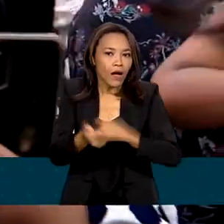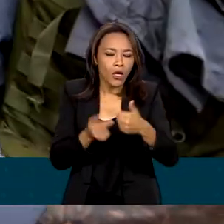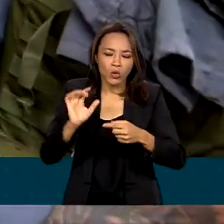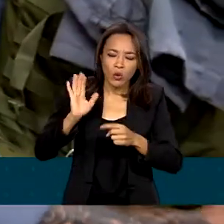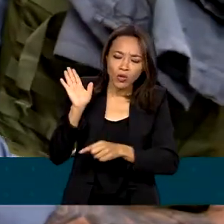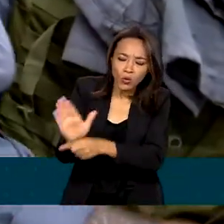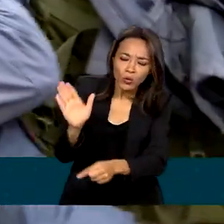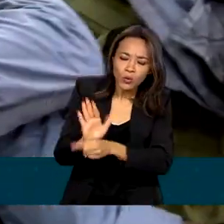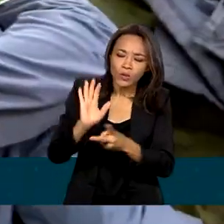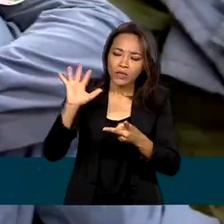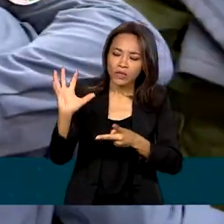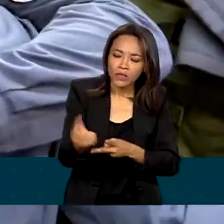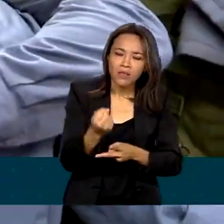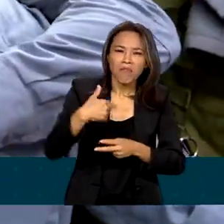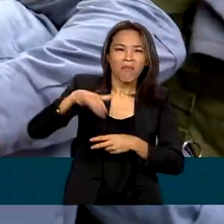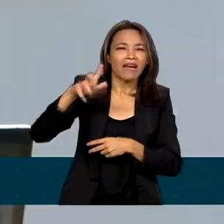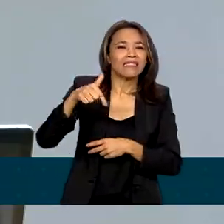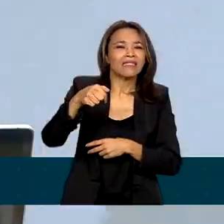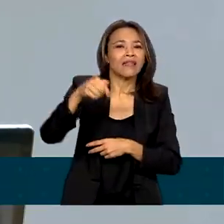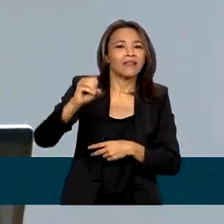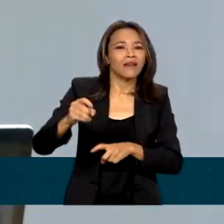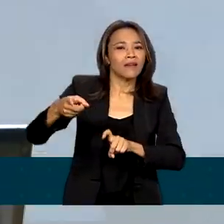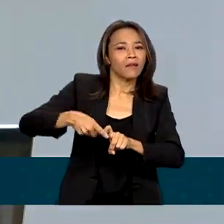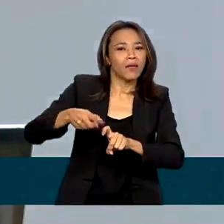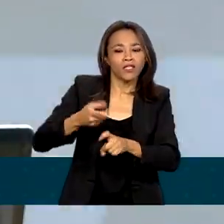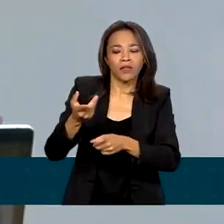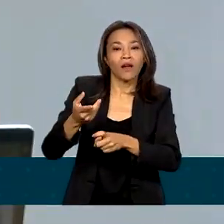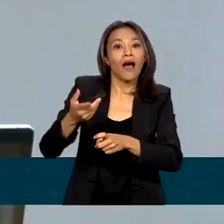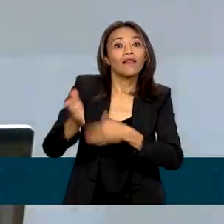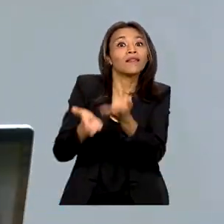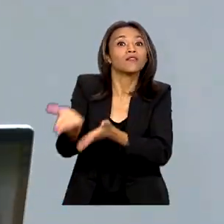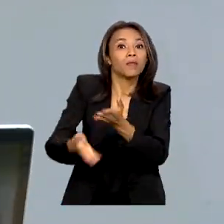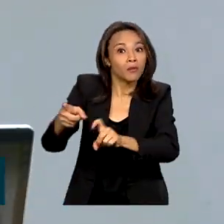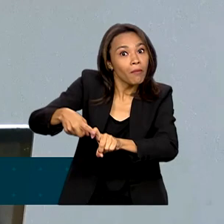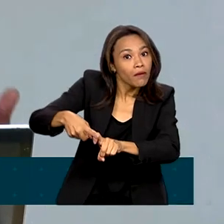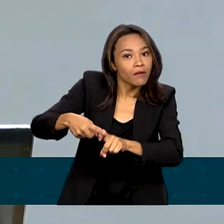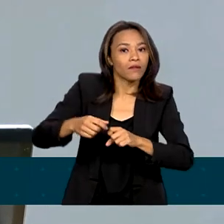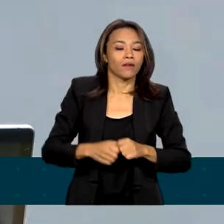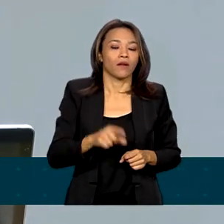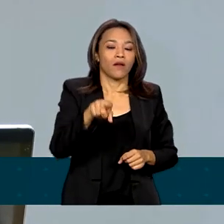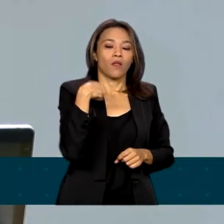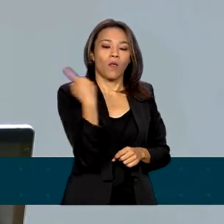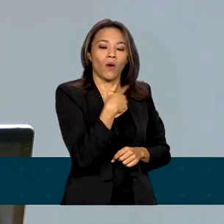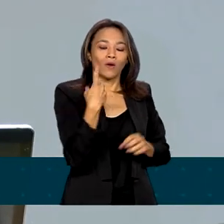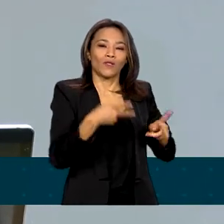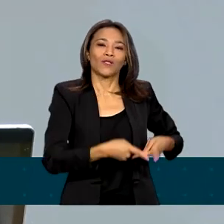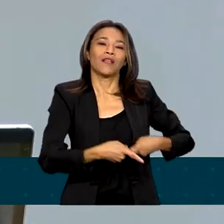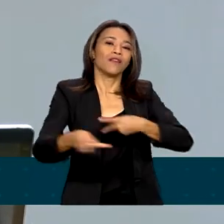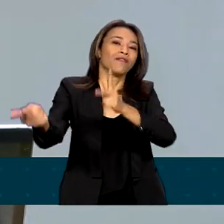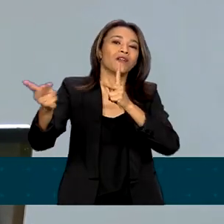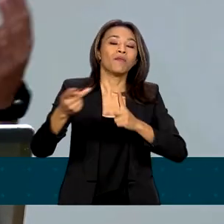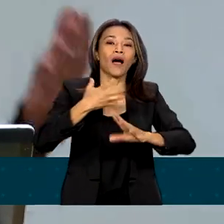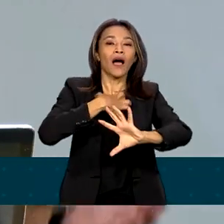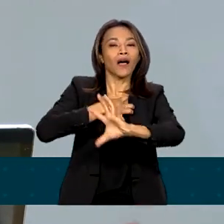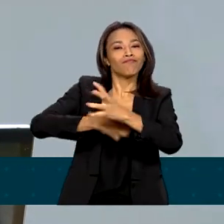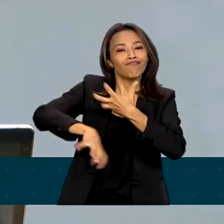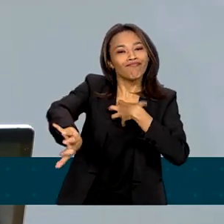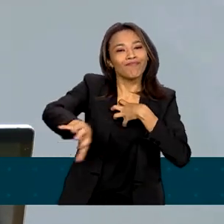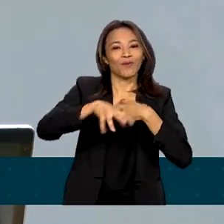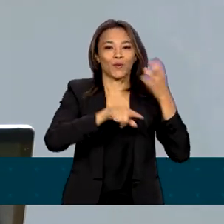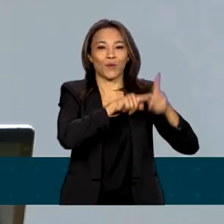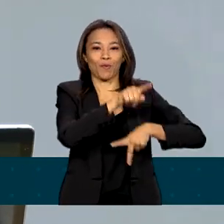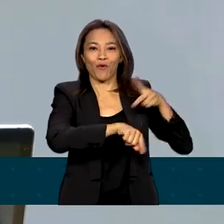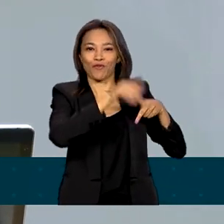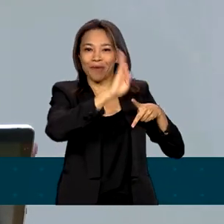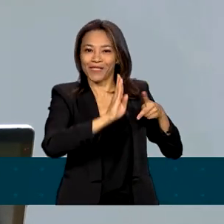e mais de 70 atendimentos médicos nós conseguimos levar a solidariedade do povo brasileiro a população